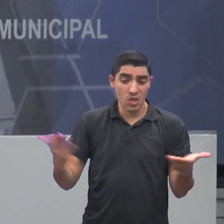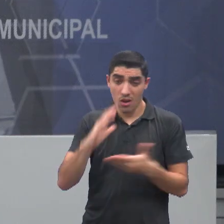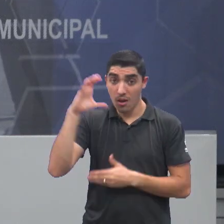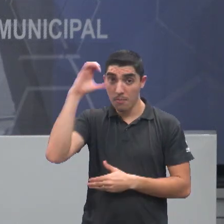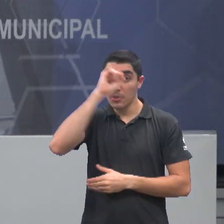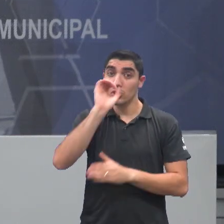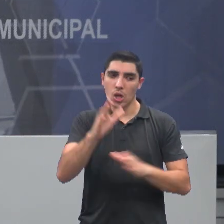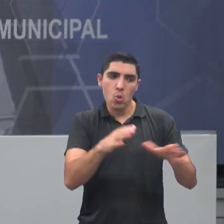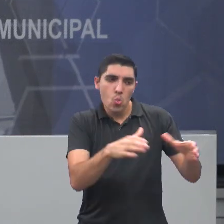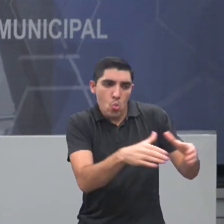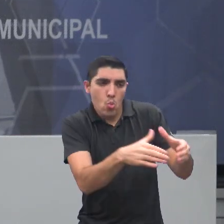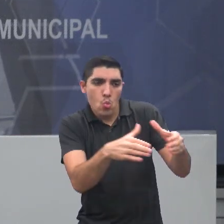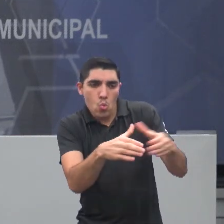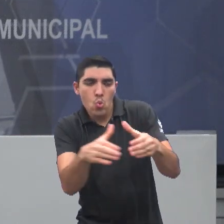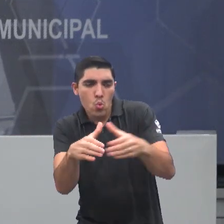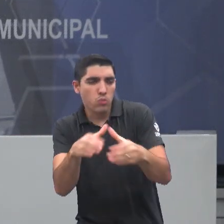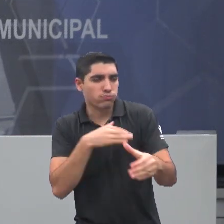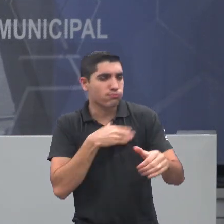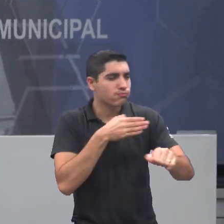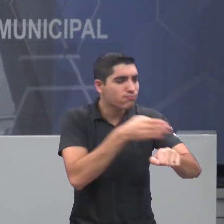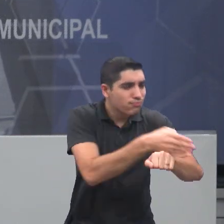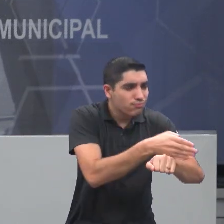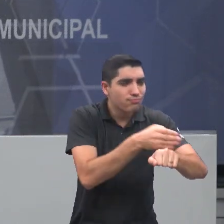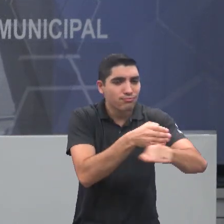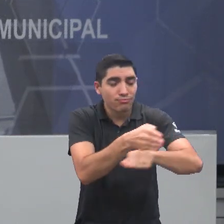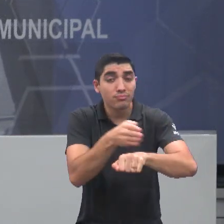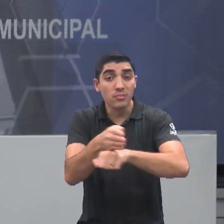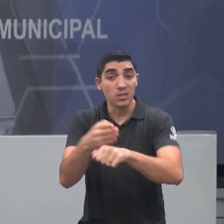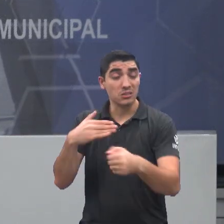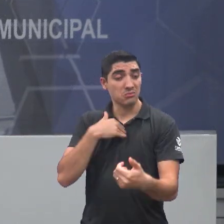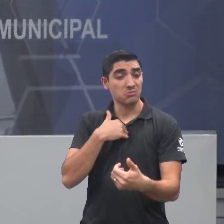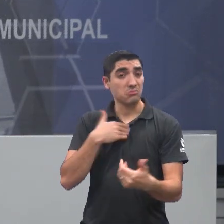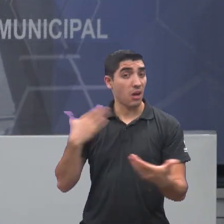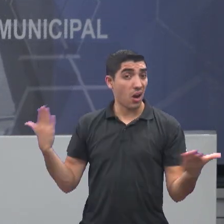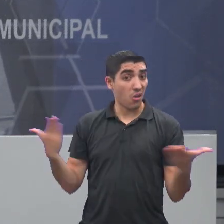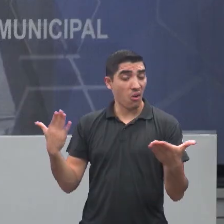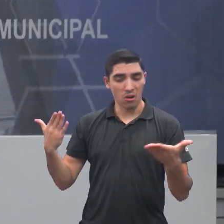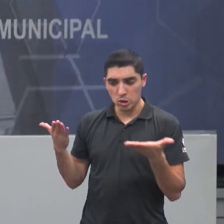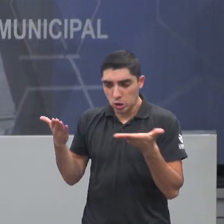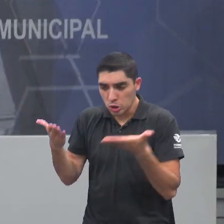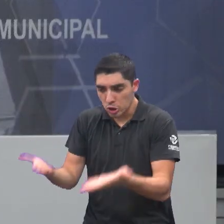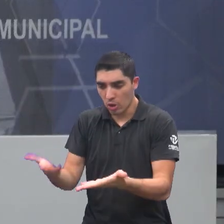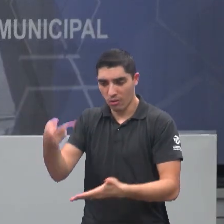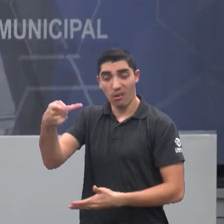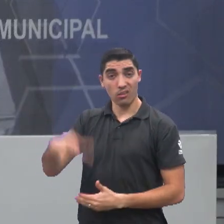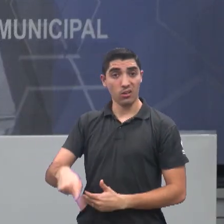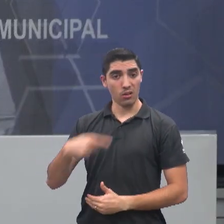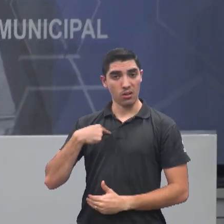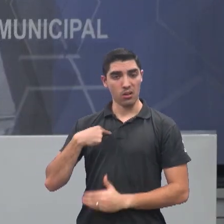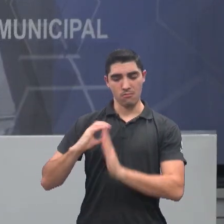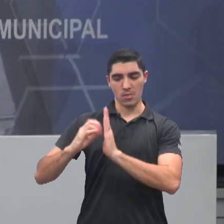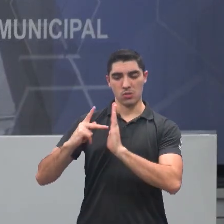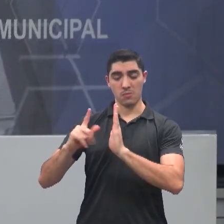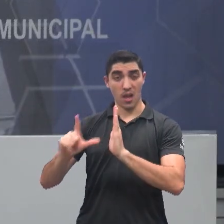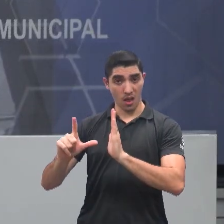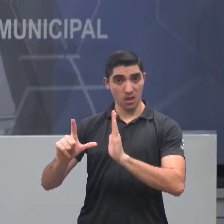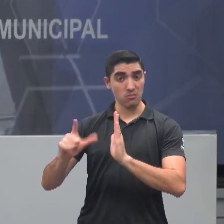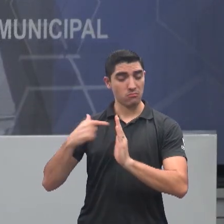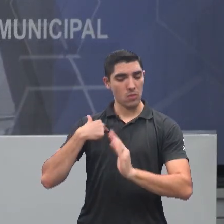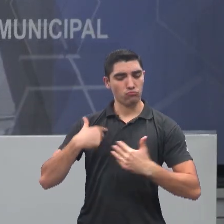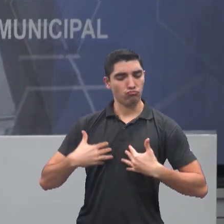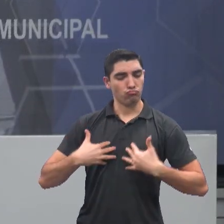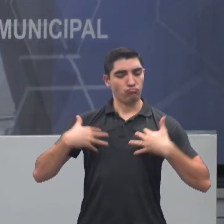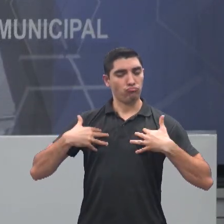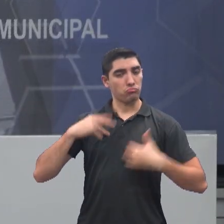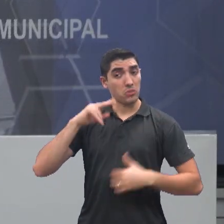e que chegou até aqui, com uma trajetória limpa, honrada, que o joseense conhece, que o joseense se orgulha e que, por isso, me